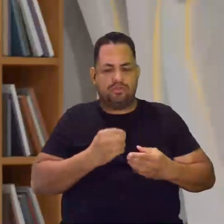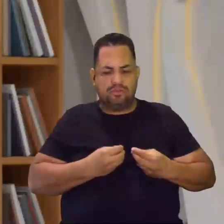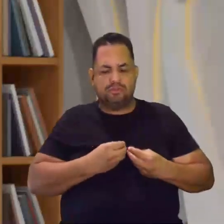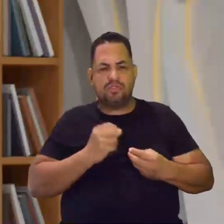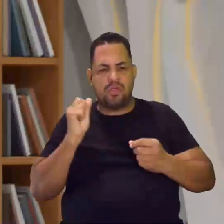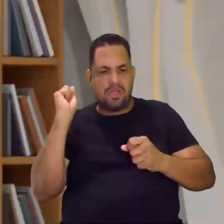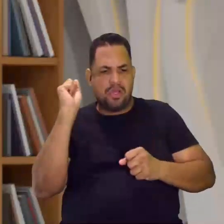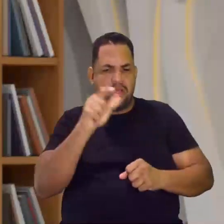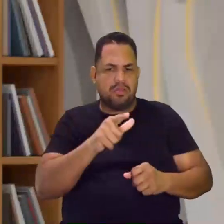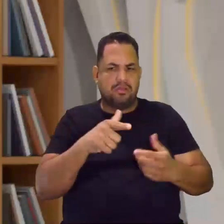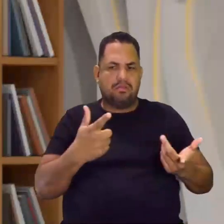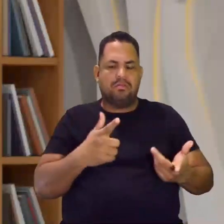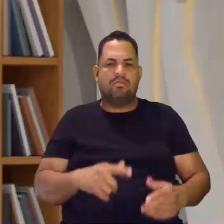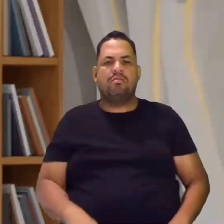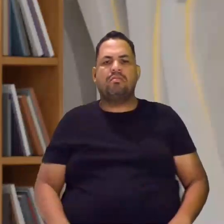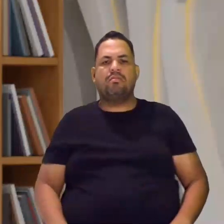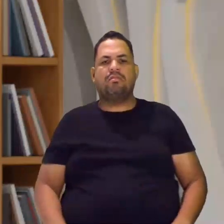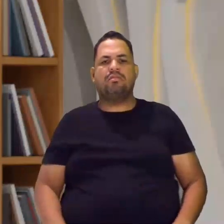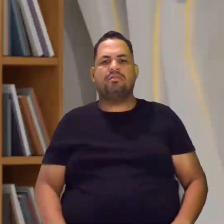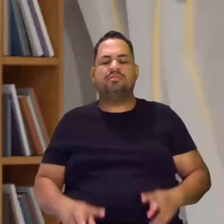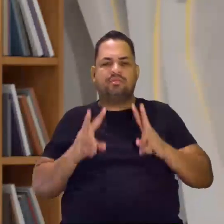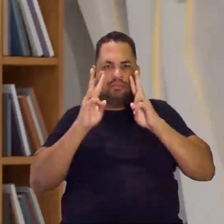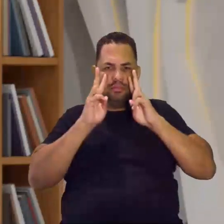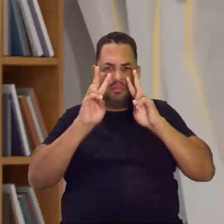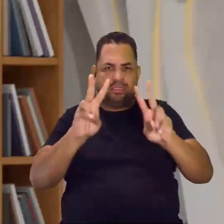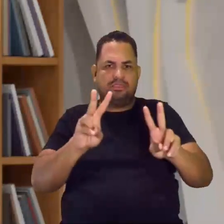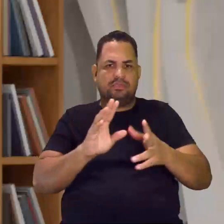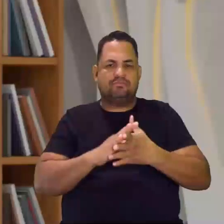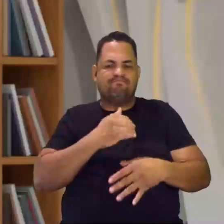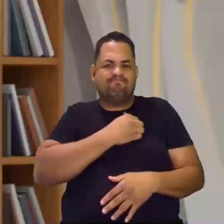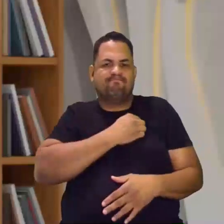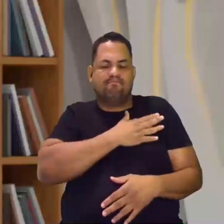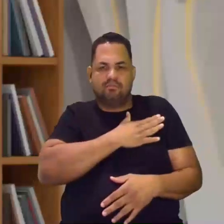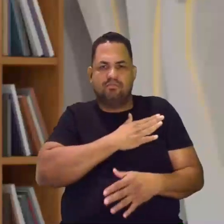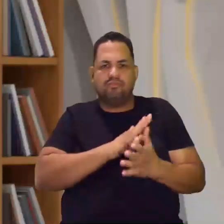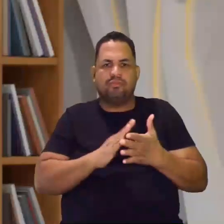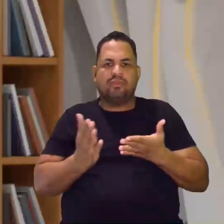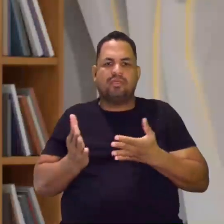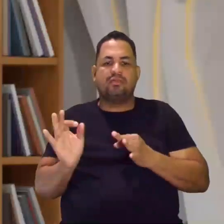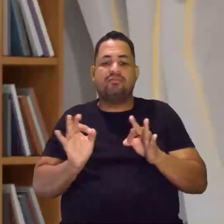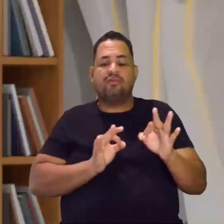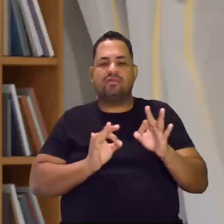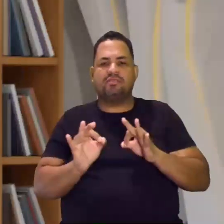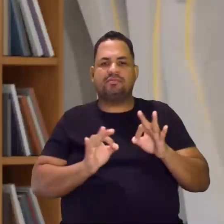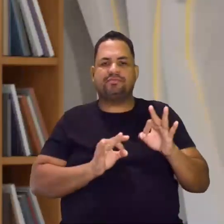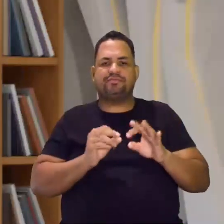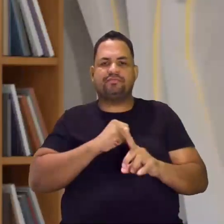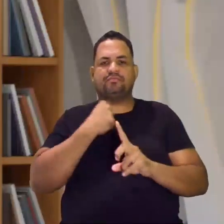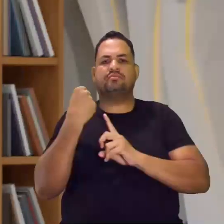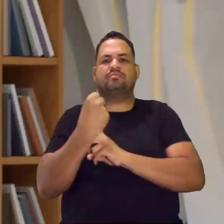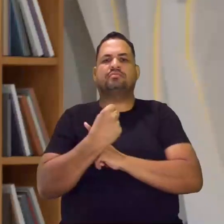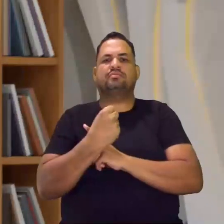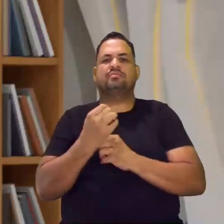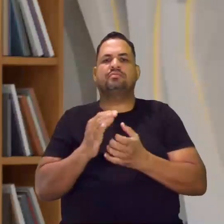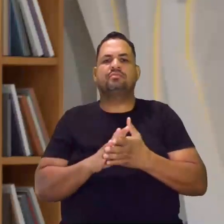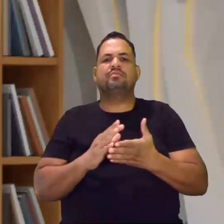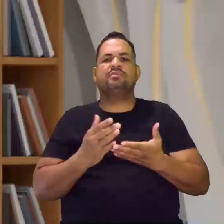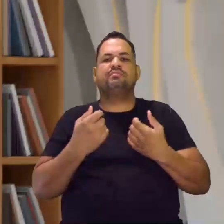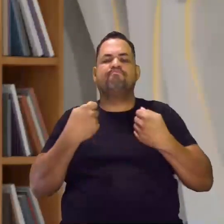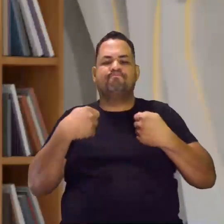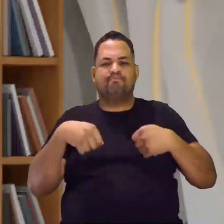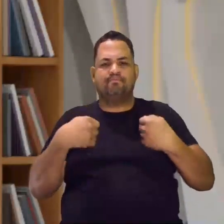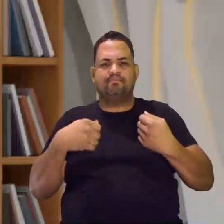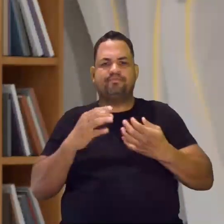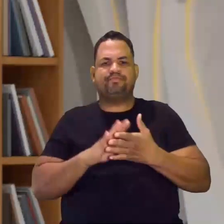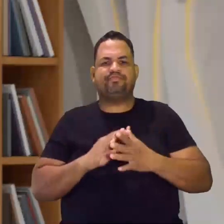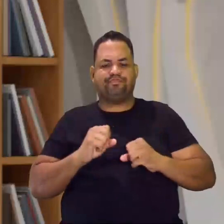dizendo que é macaco, essas visões preconceituosas. Então isso foi algo que foi construído, gente, socialmente. E a gente deve ter